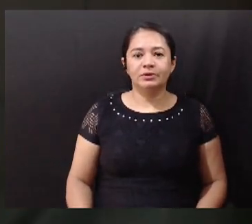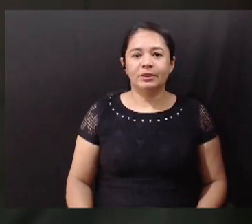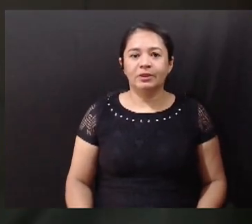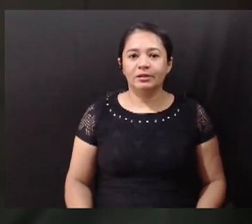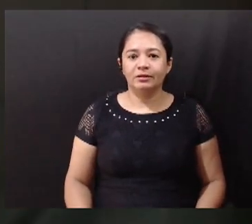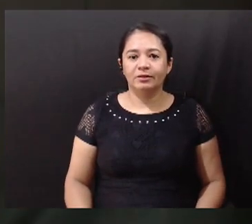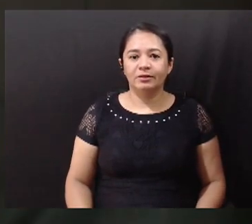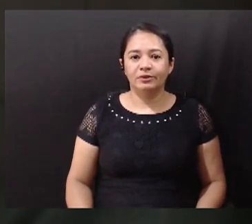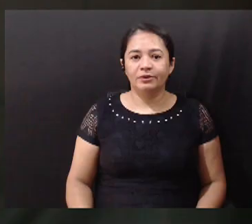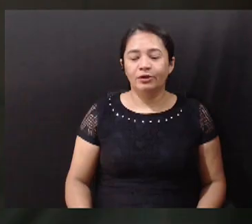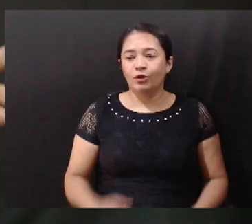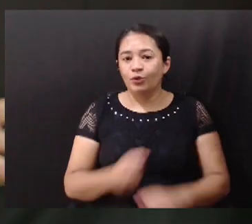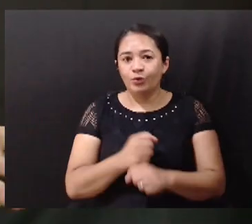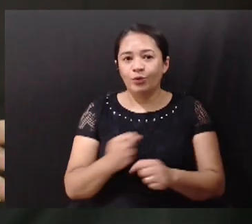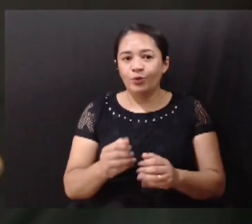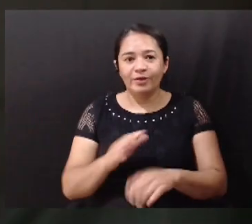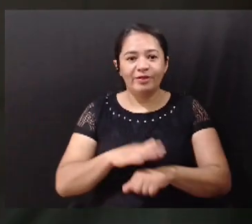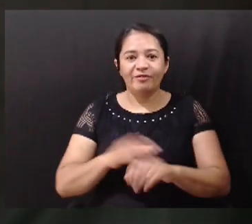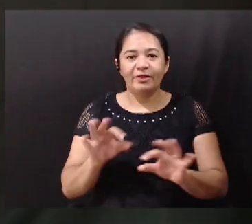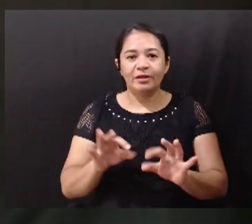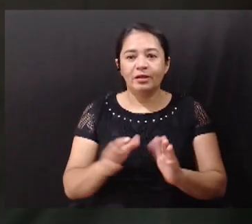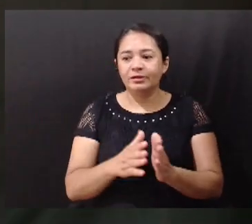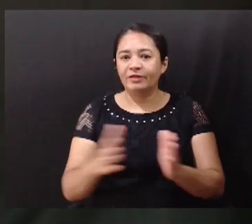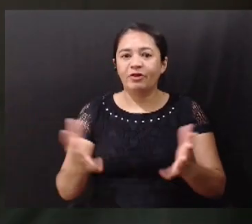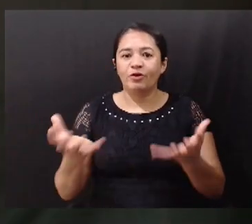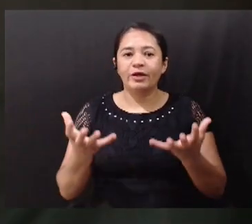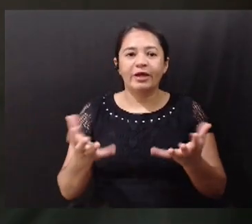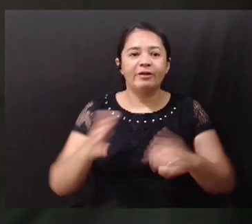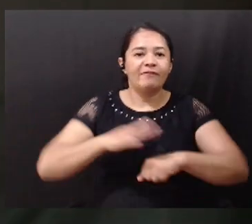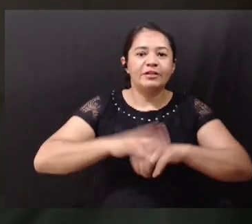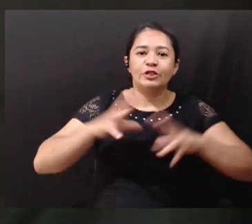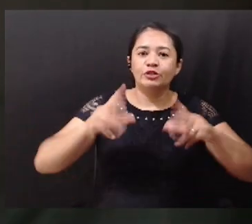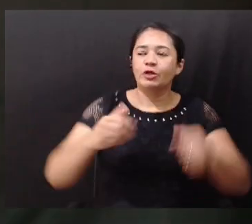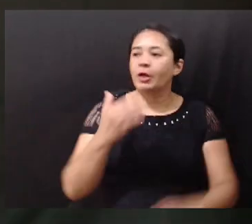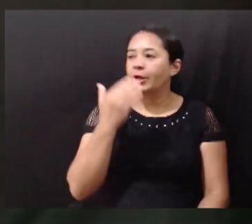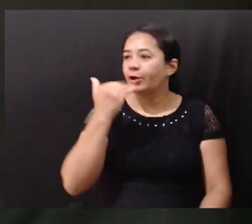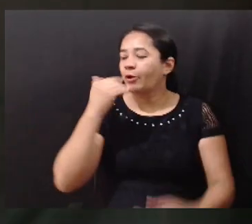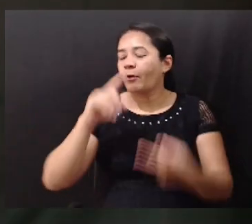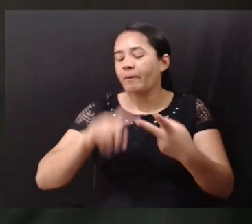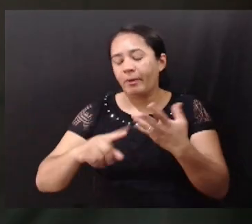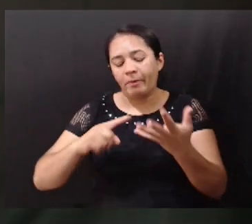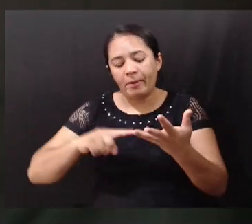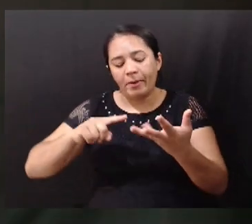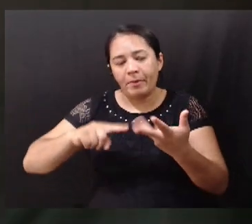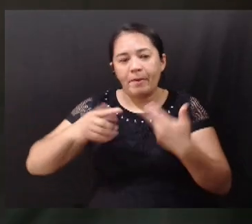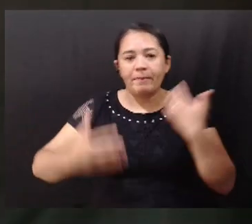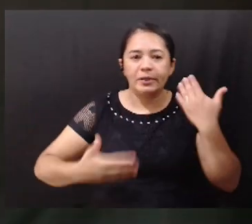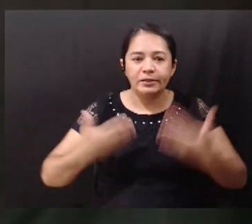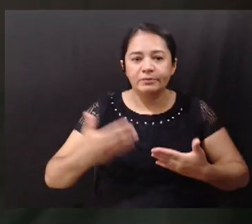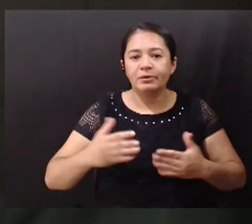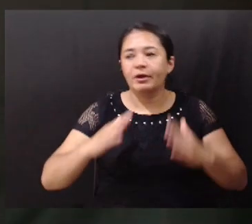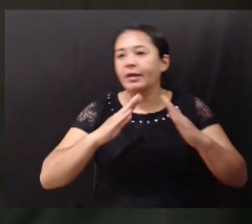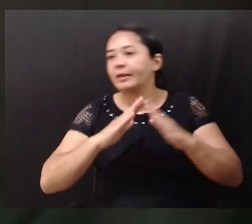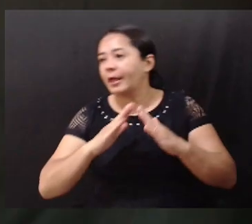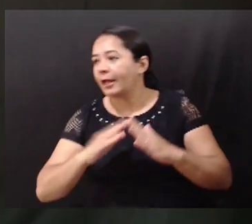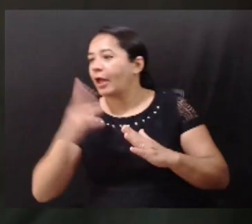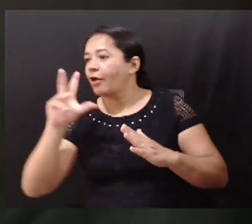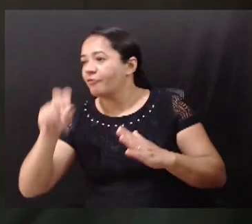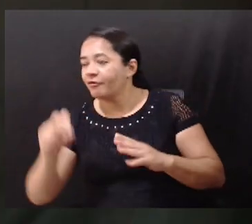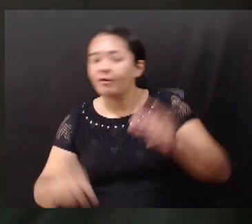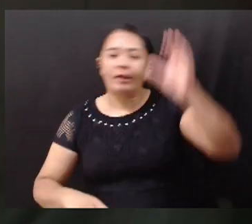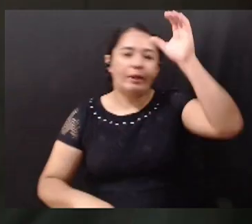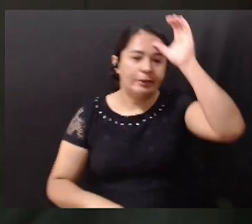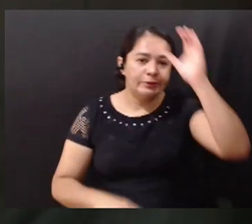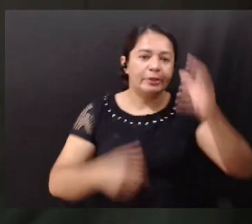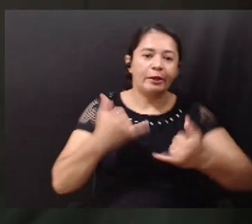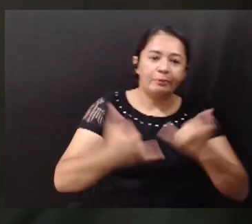ano, não pôde. Nas férias eu quero fazer tudo, então eu quero comer o que eu quiser, eu quero passear, eu quero ir na casa da avó, eu quero ir na casa da tia, eu quero brincar, eu quero